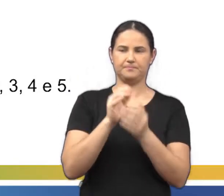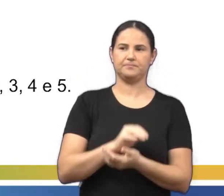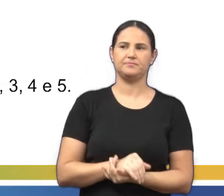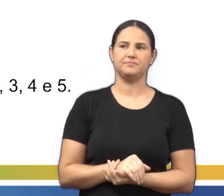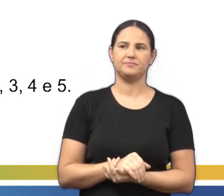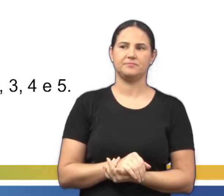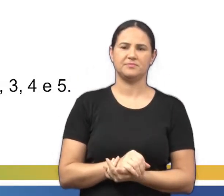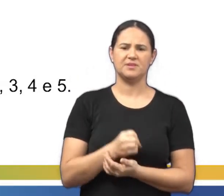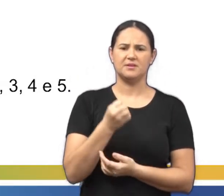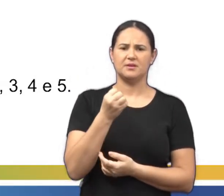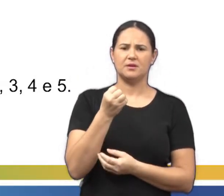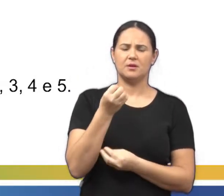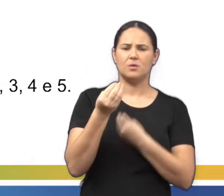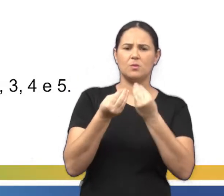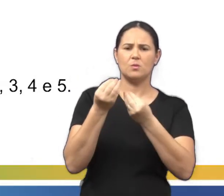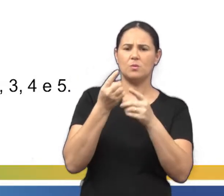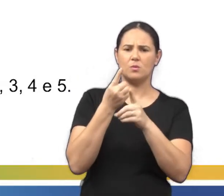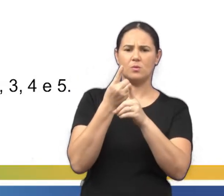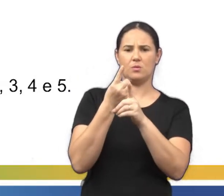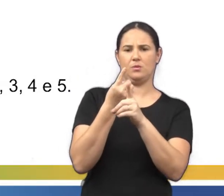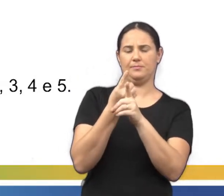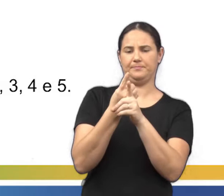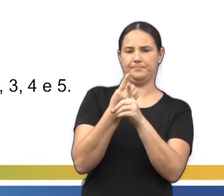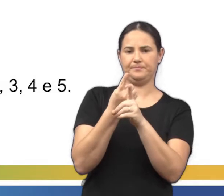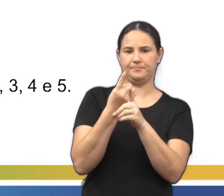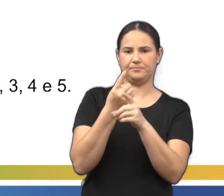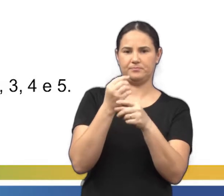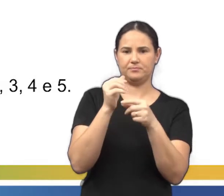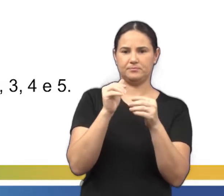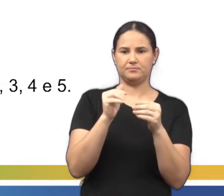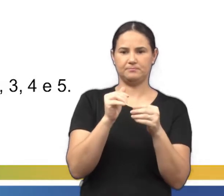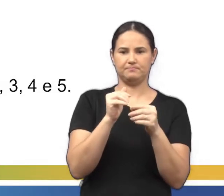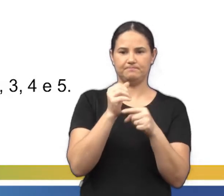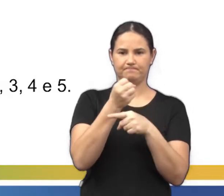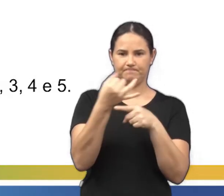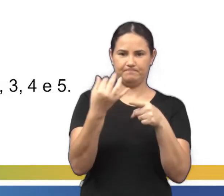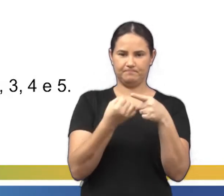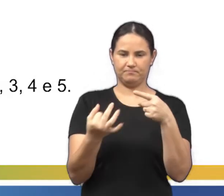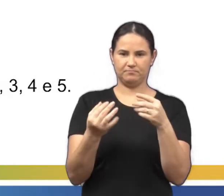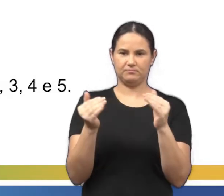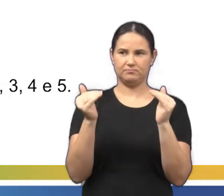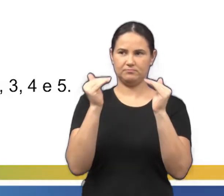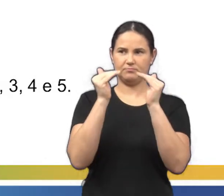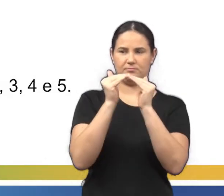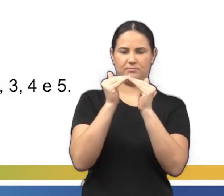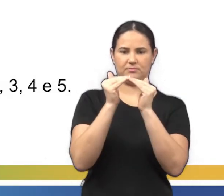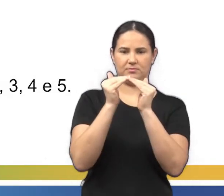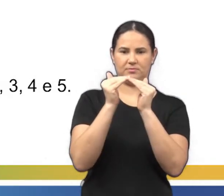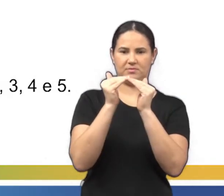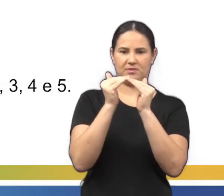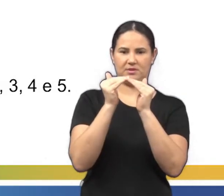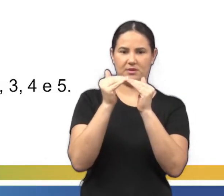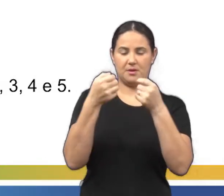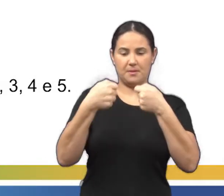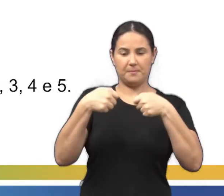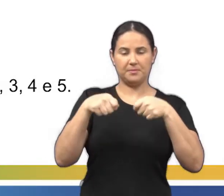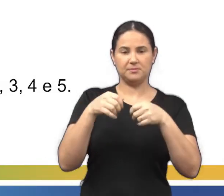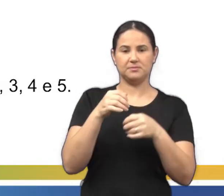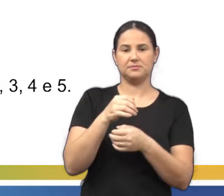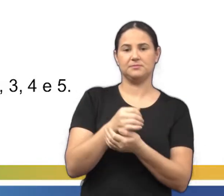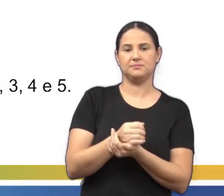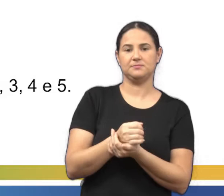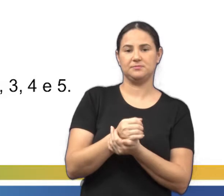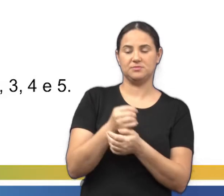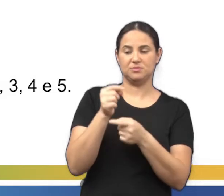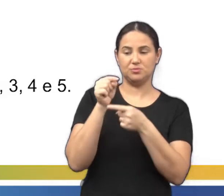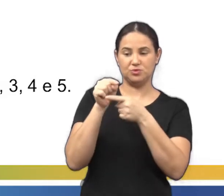são equivalentes para uma fração, basta multiplicarmos o numerador e o denominador pelo mesmo número natural